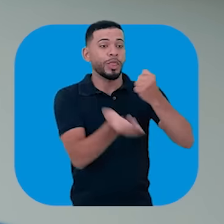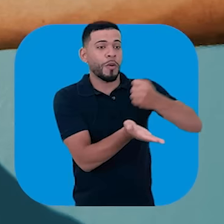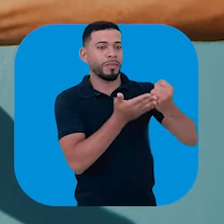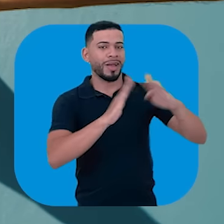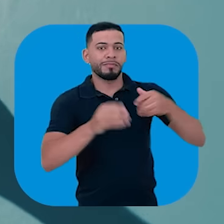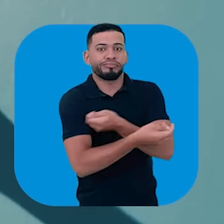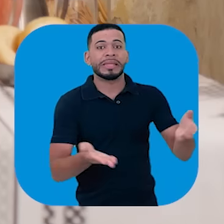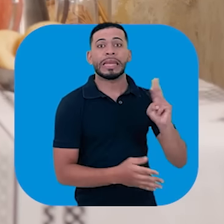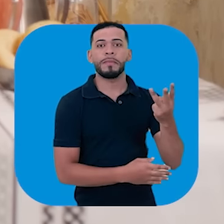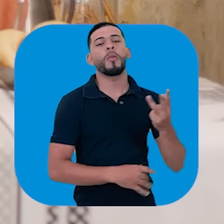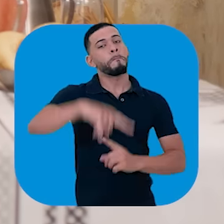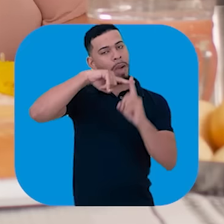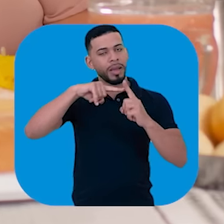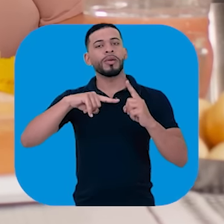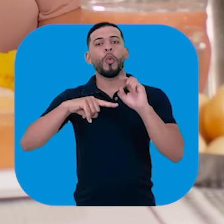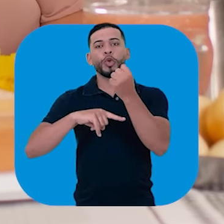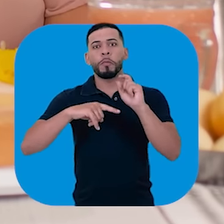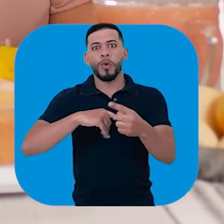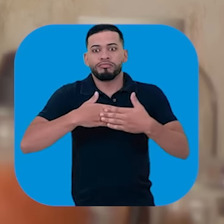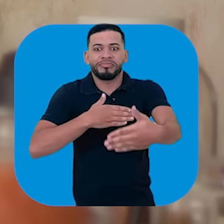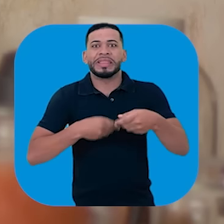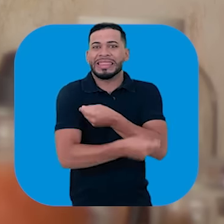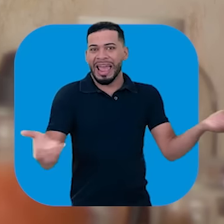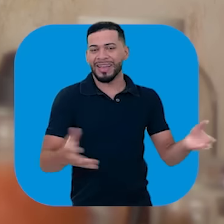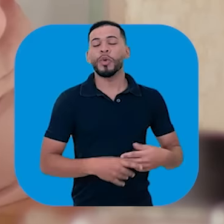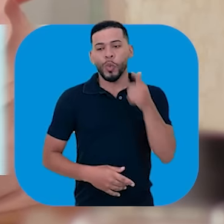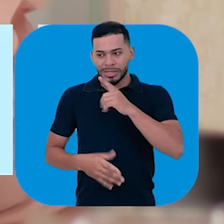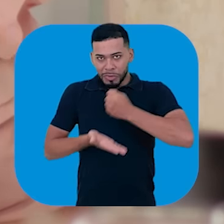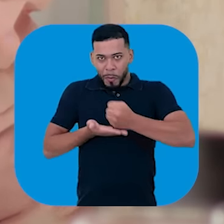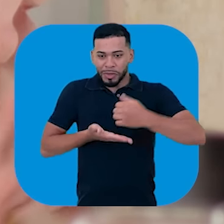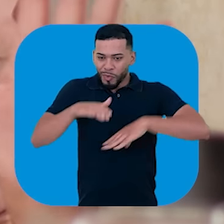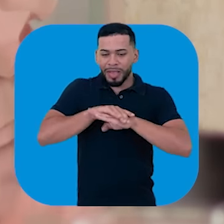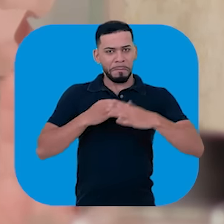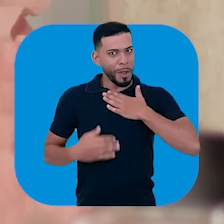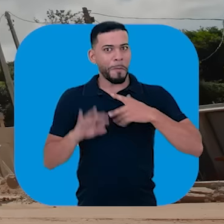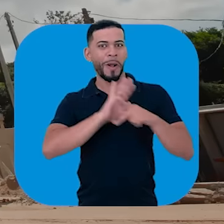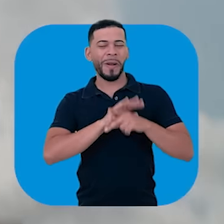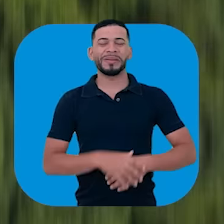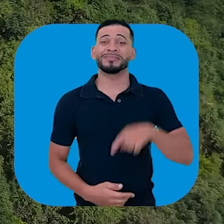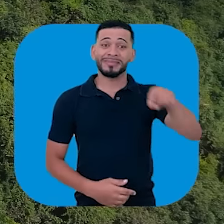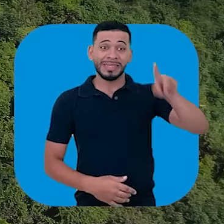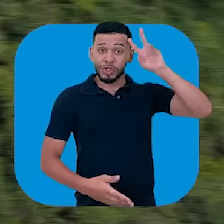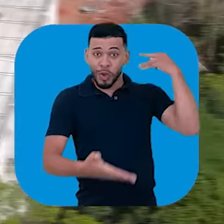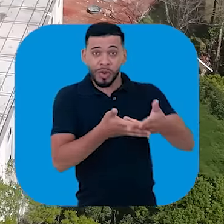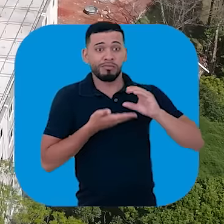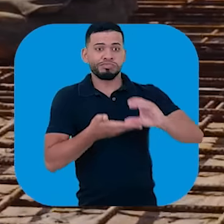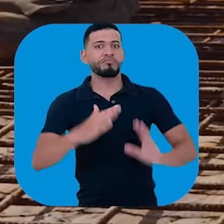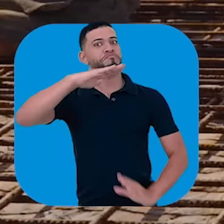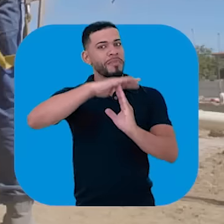títulos de posse já entregues. E vem aí mais 8 mil. Você viu o meu? É meu. Ninguém toma. É o maior investimento da